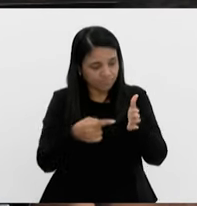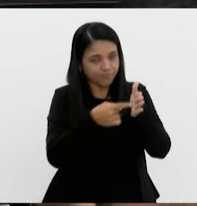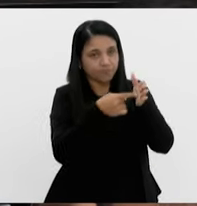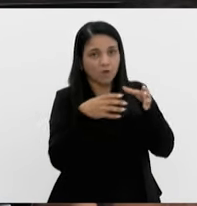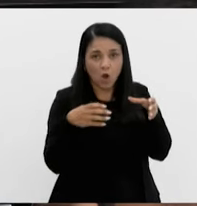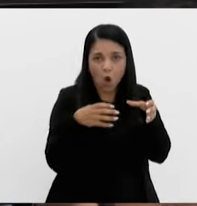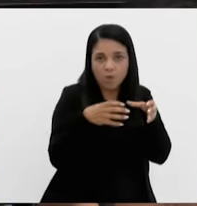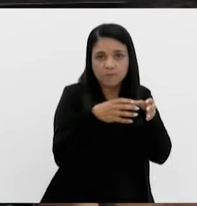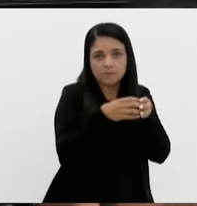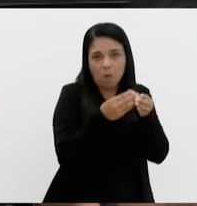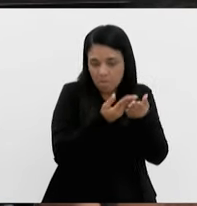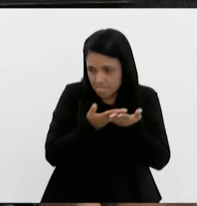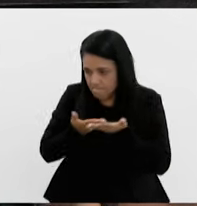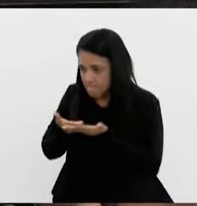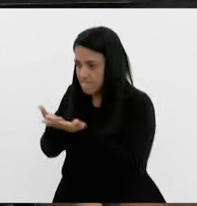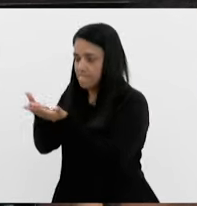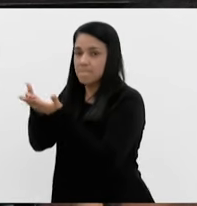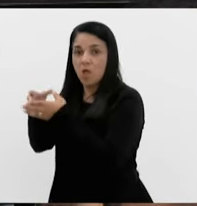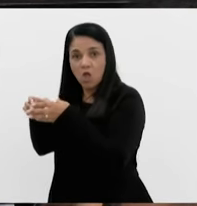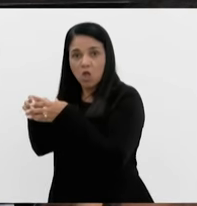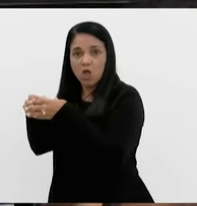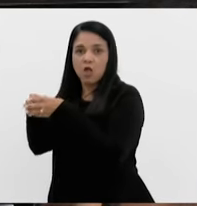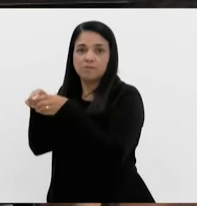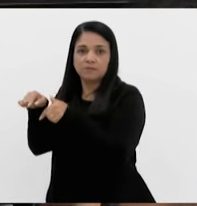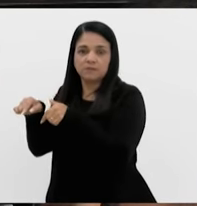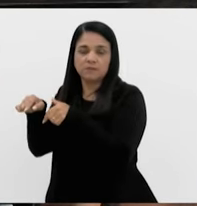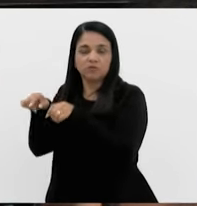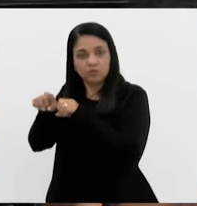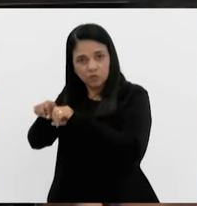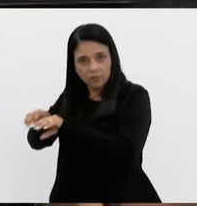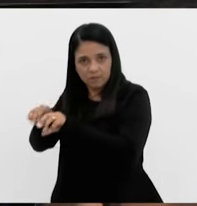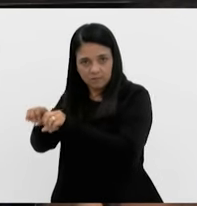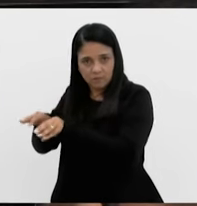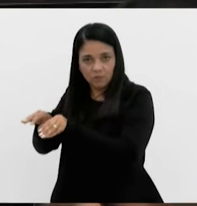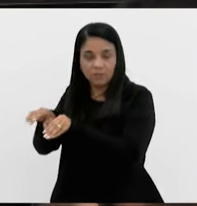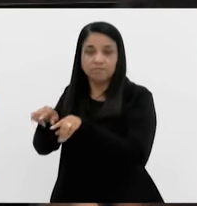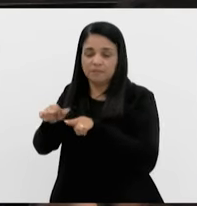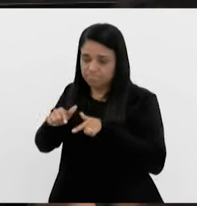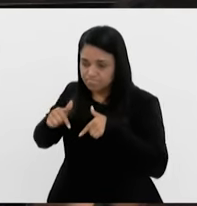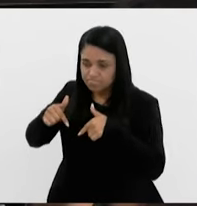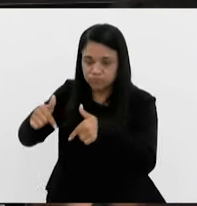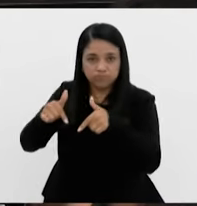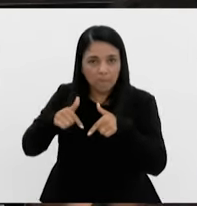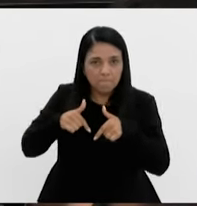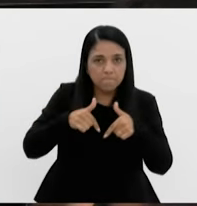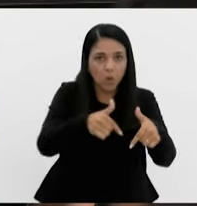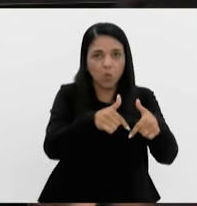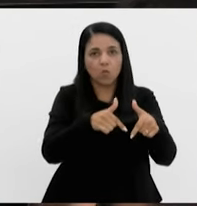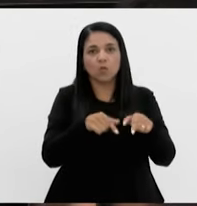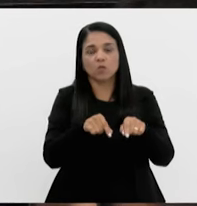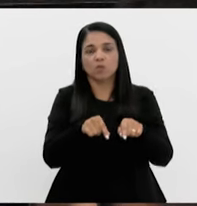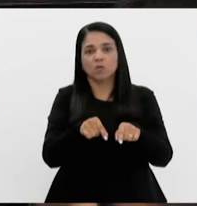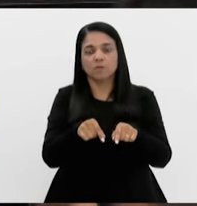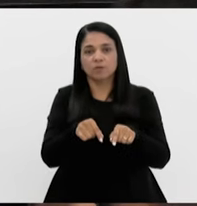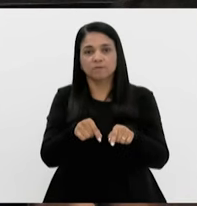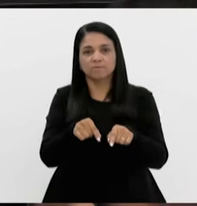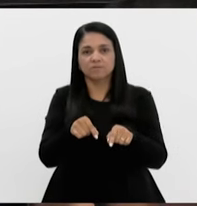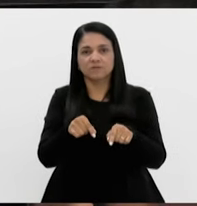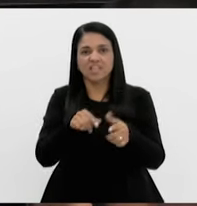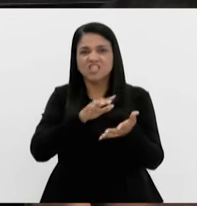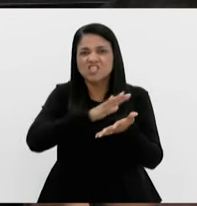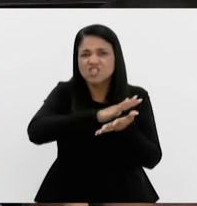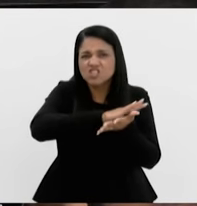de educação para que a gente possa também tomar iniciativas porque é uma iniciativa